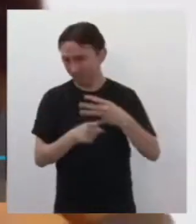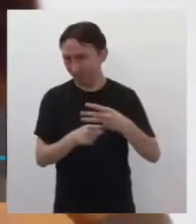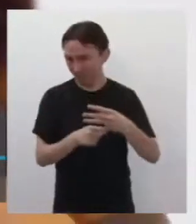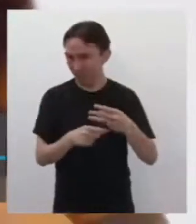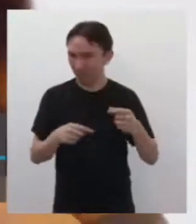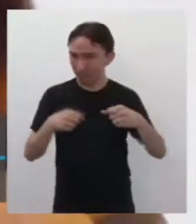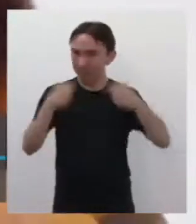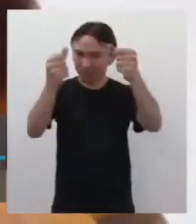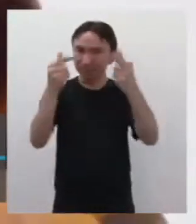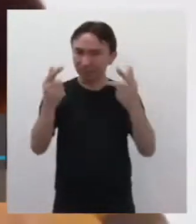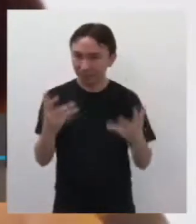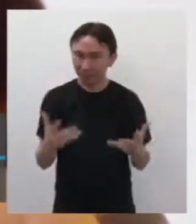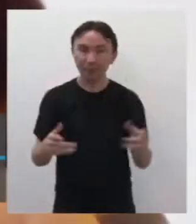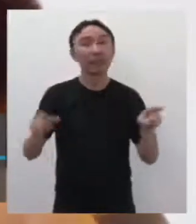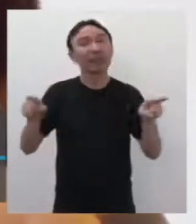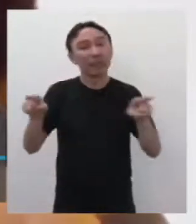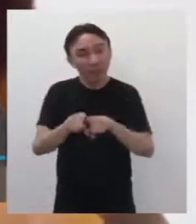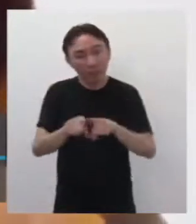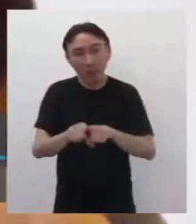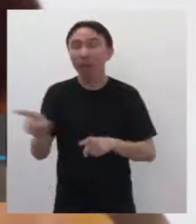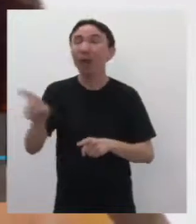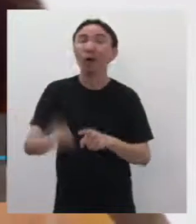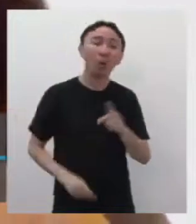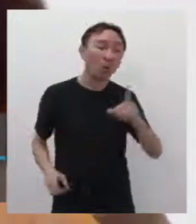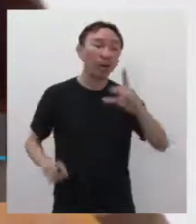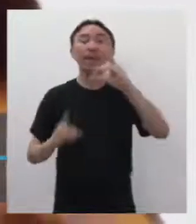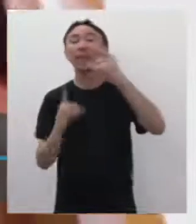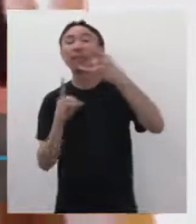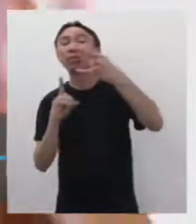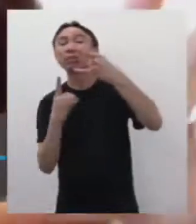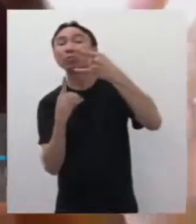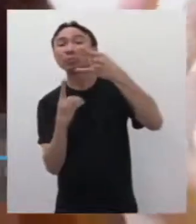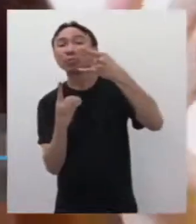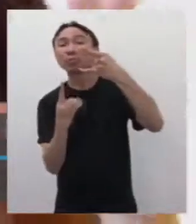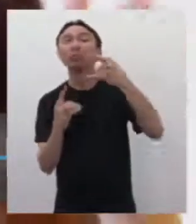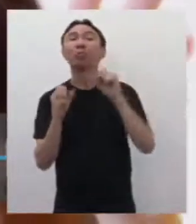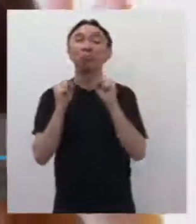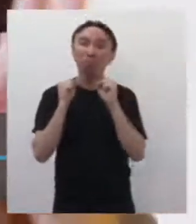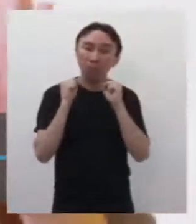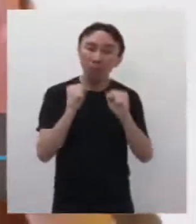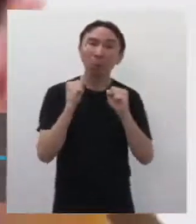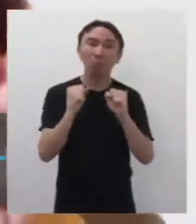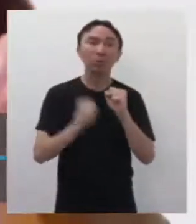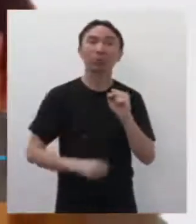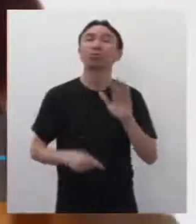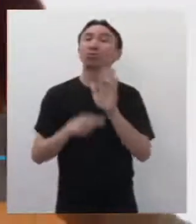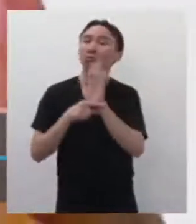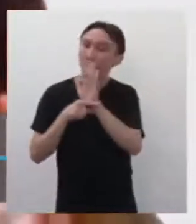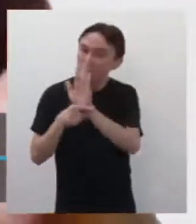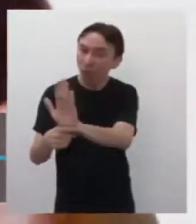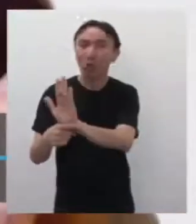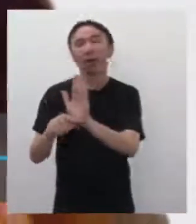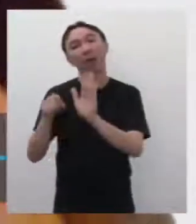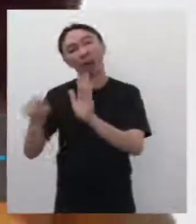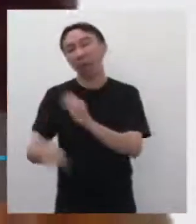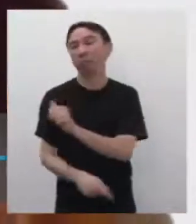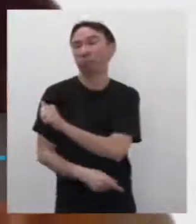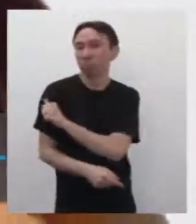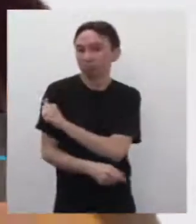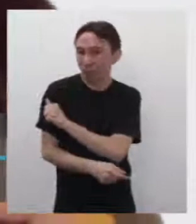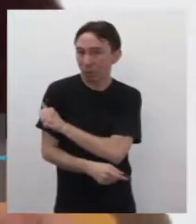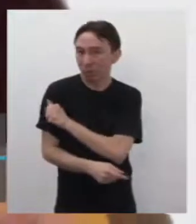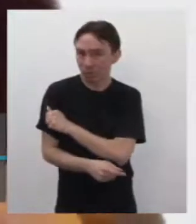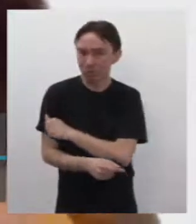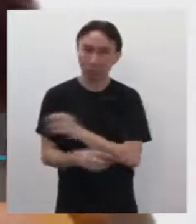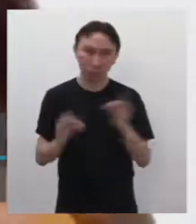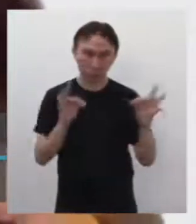o Descomplica também pode fazer muita diferença na vida da educação, né? Na educação, na vida dos estudantes e na